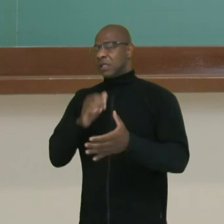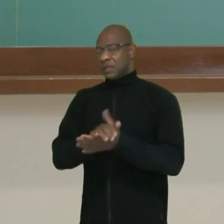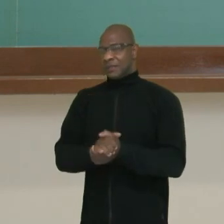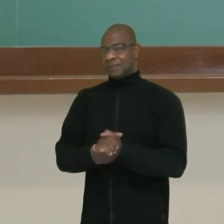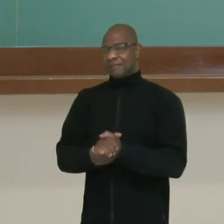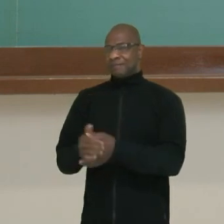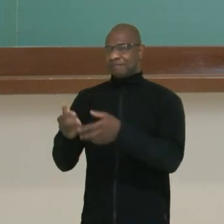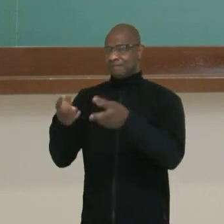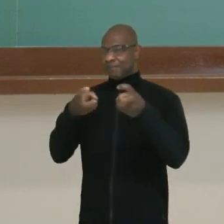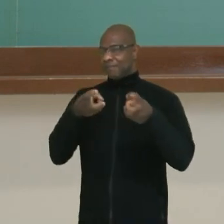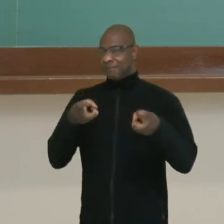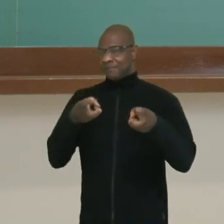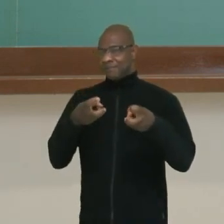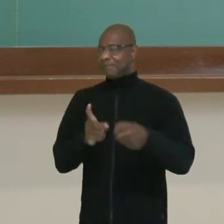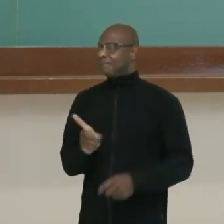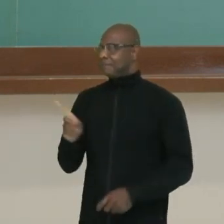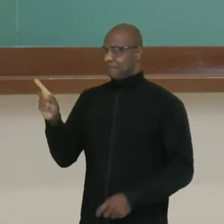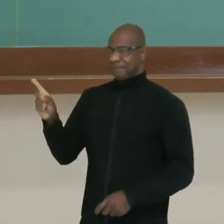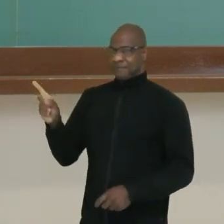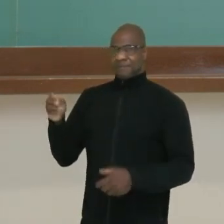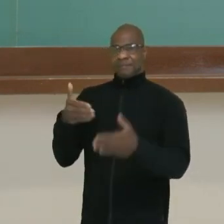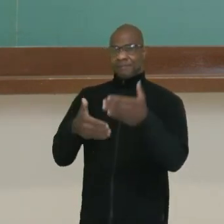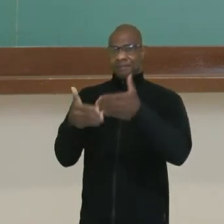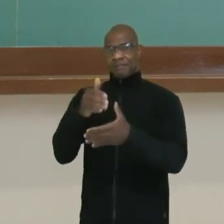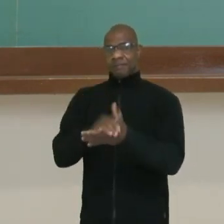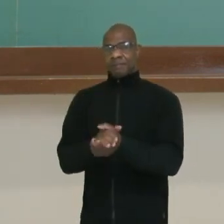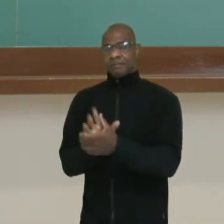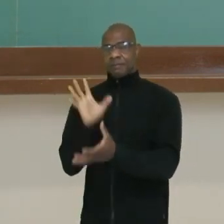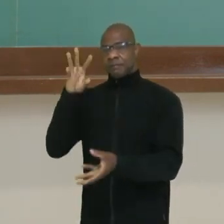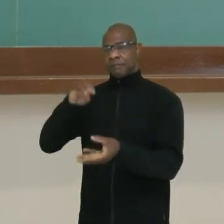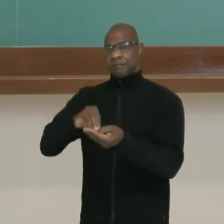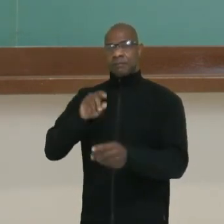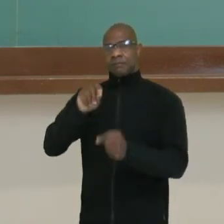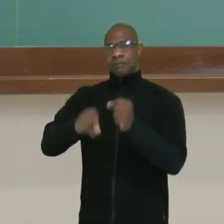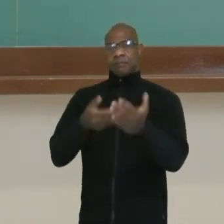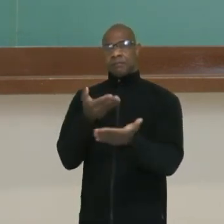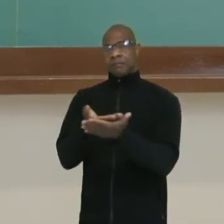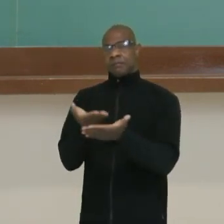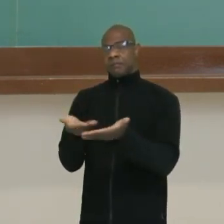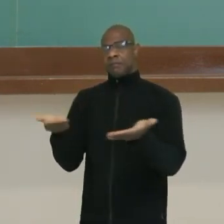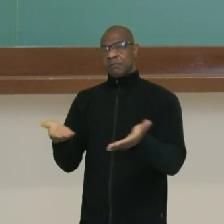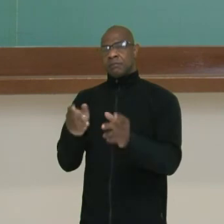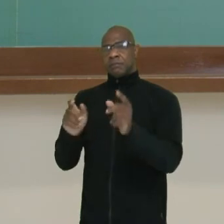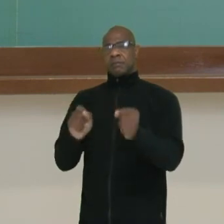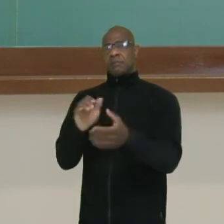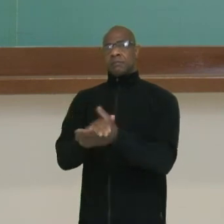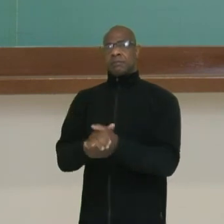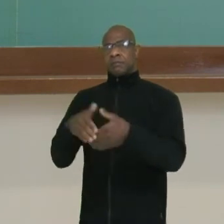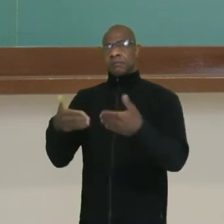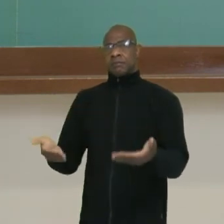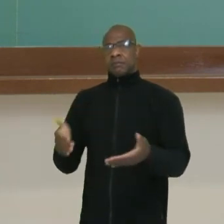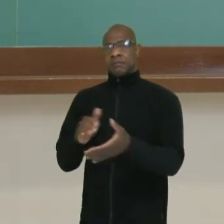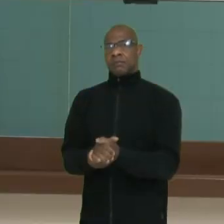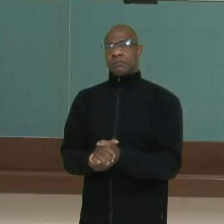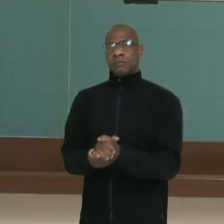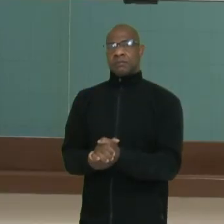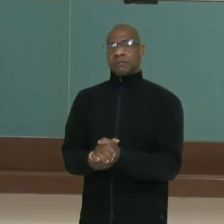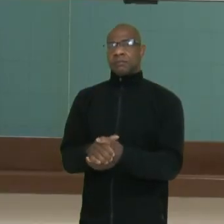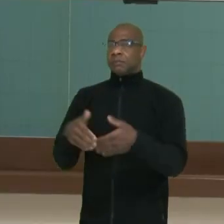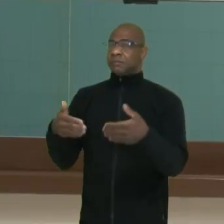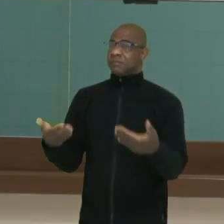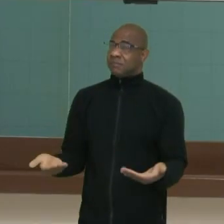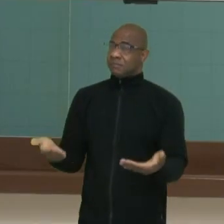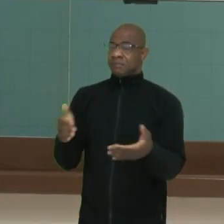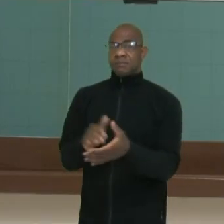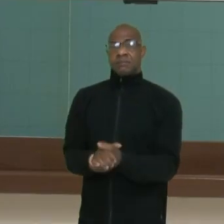of the week in English? Nós vamos fazer uma revisãozinha aqui do que nós estudamos nessa aula. Então, what day